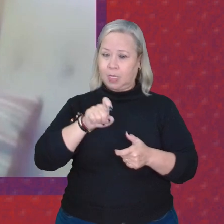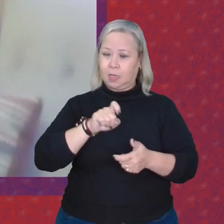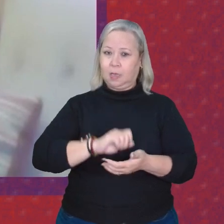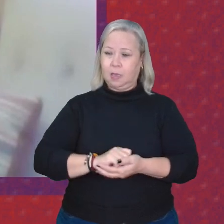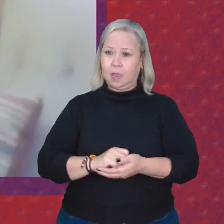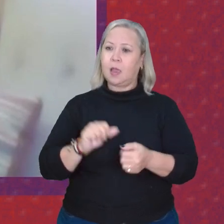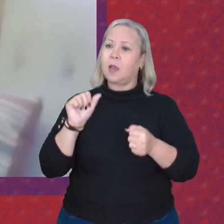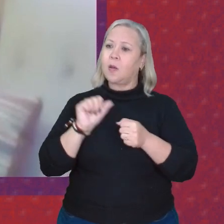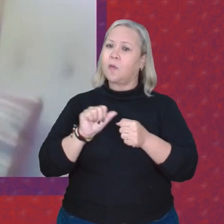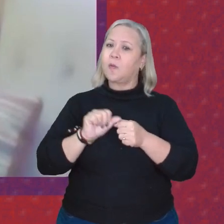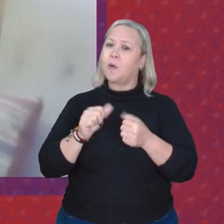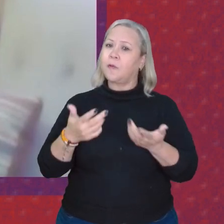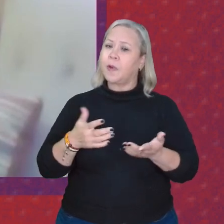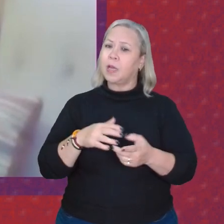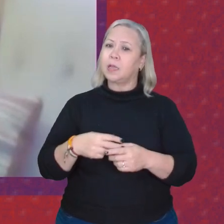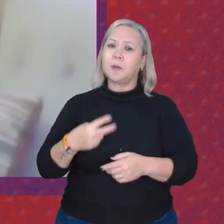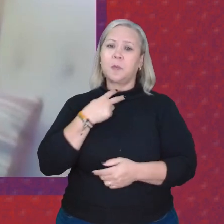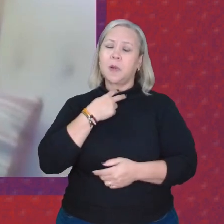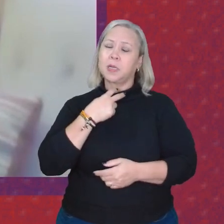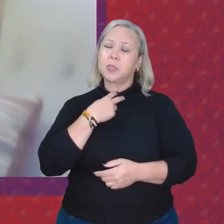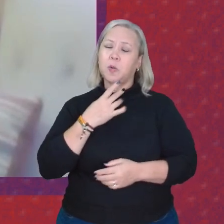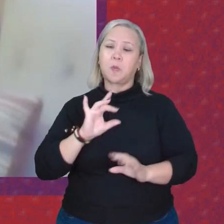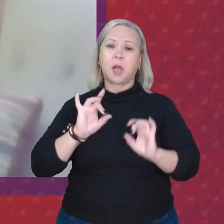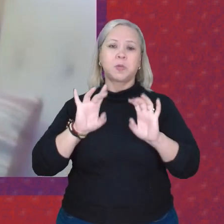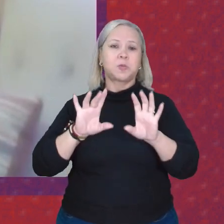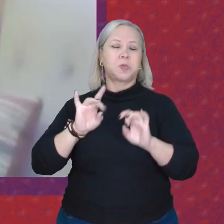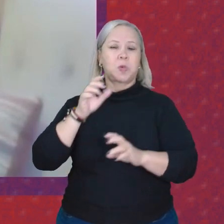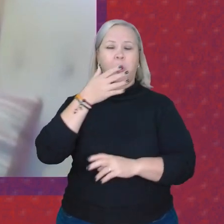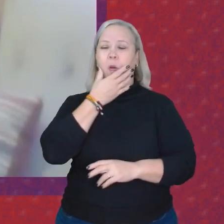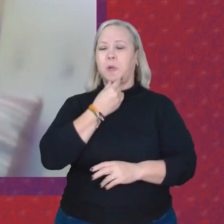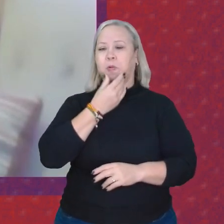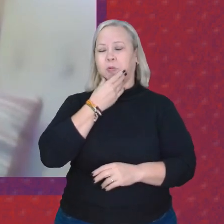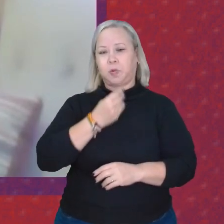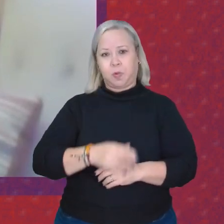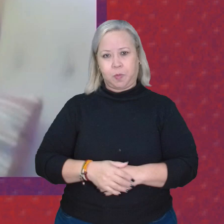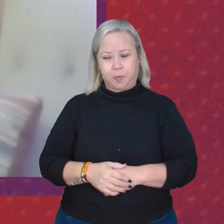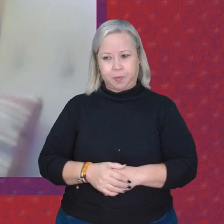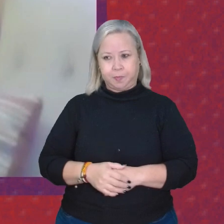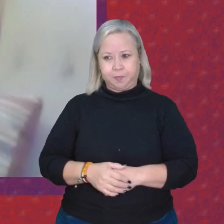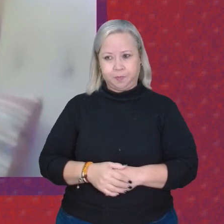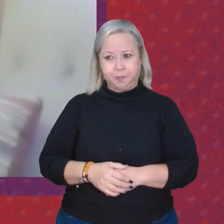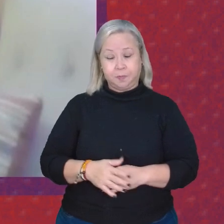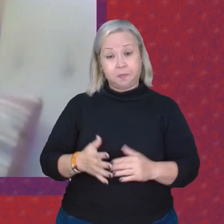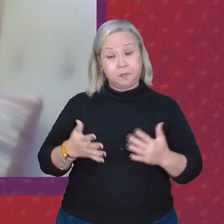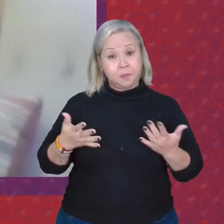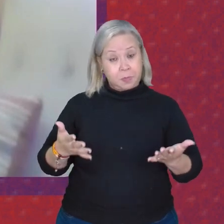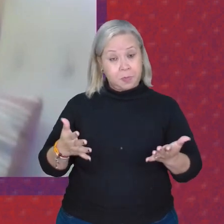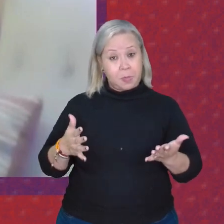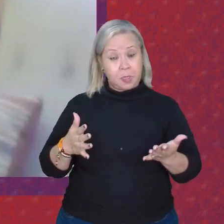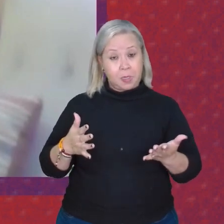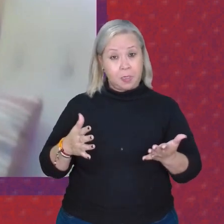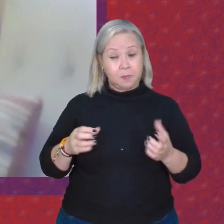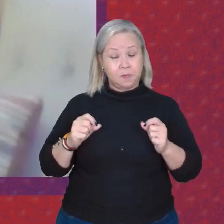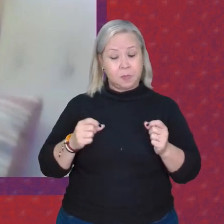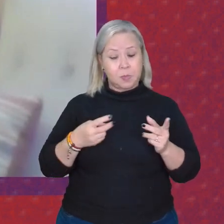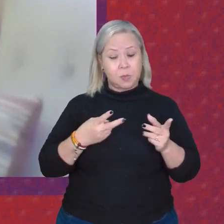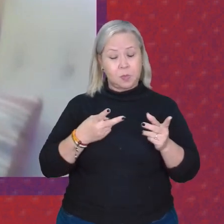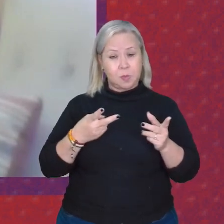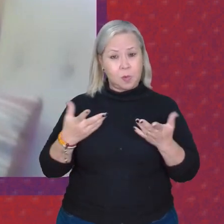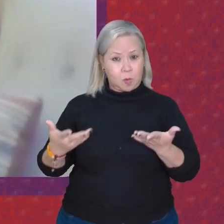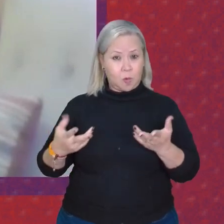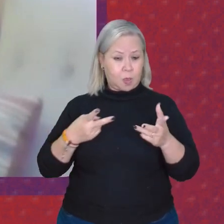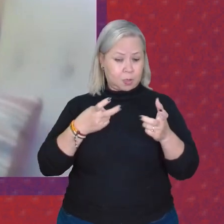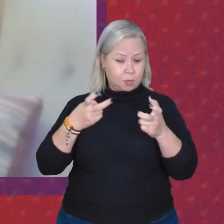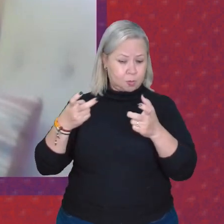foi feito para ser ocupado apenas pelos homens. Contudo, quando a gente olha a